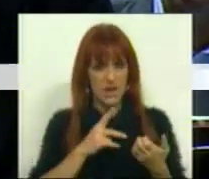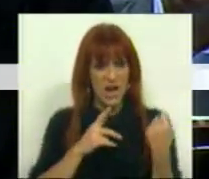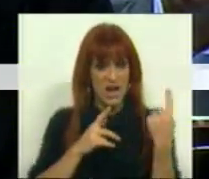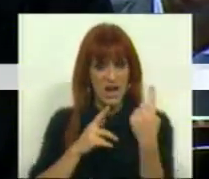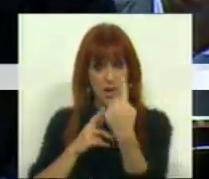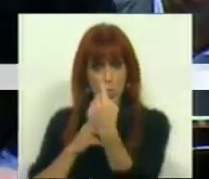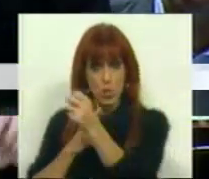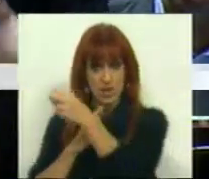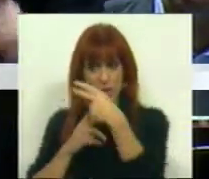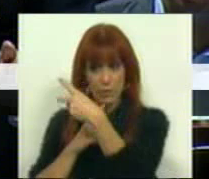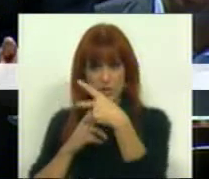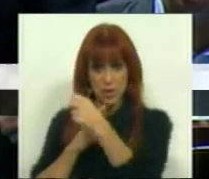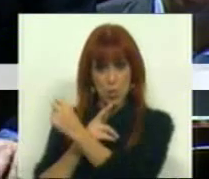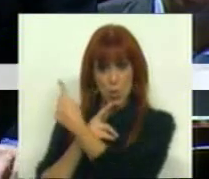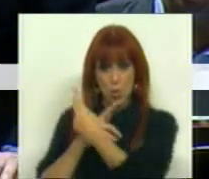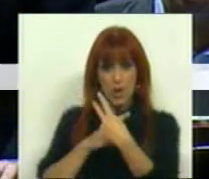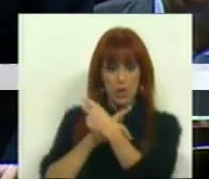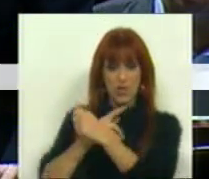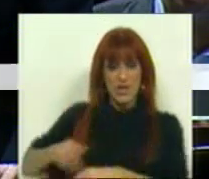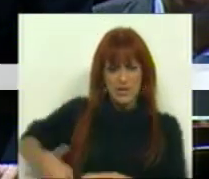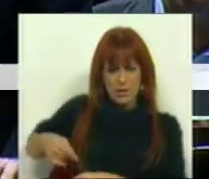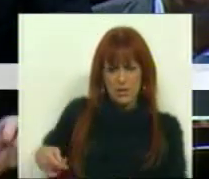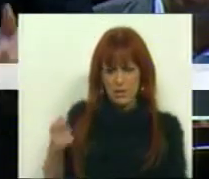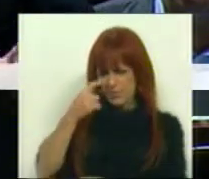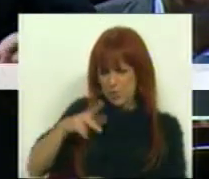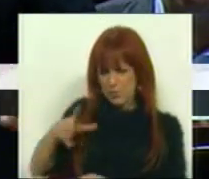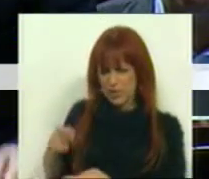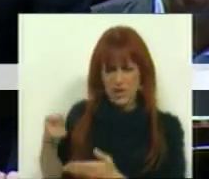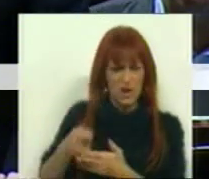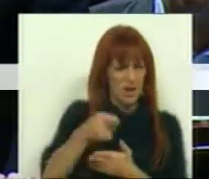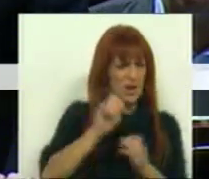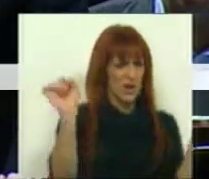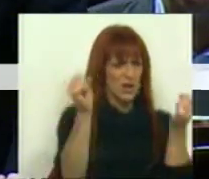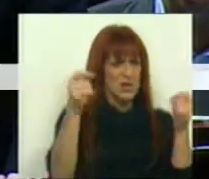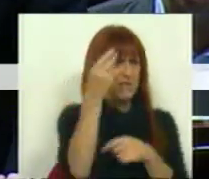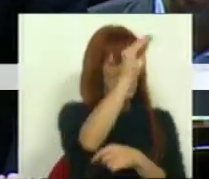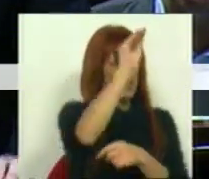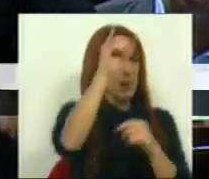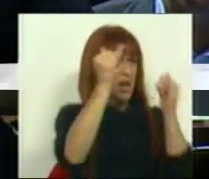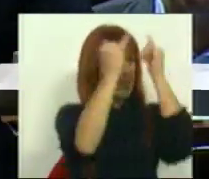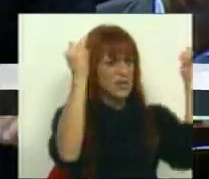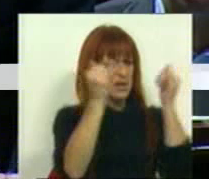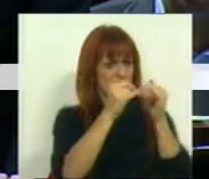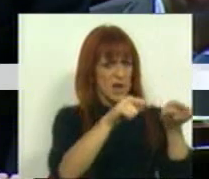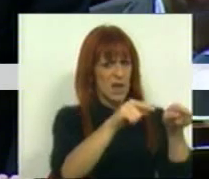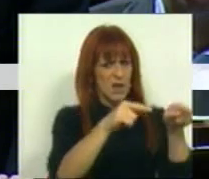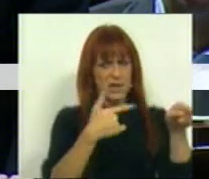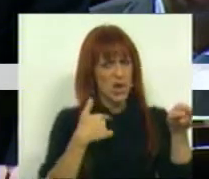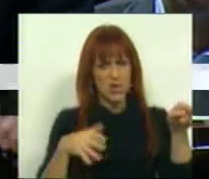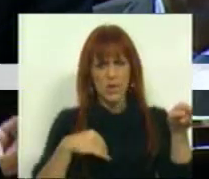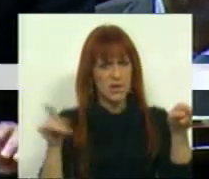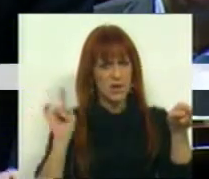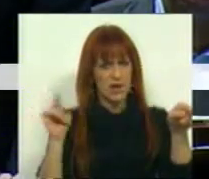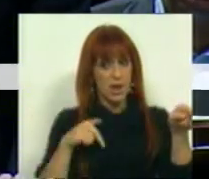um desses euros é um euro que sai do bolso dos portugueses para resgatar os bancos internacionais. Isso é que nós não